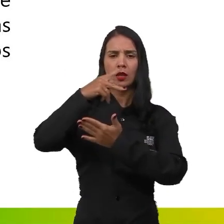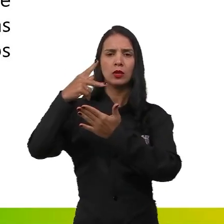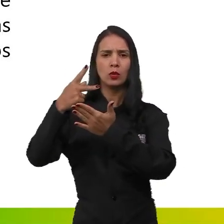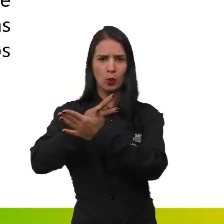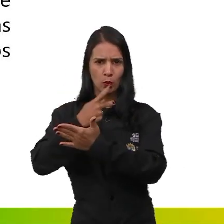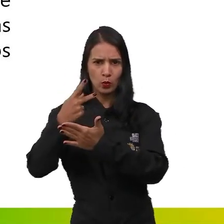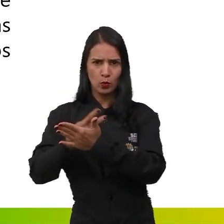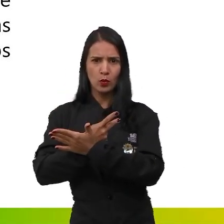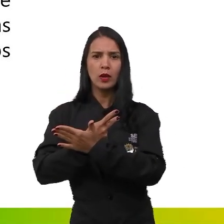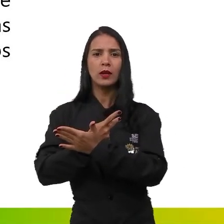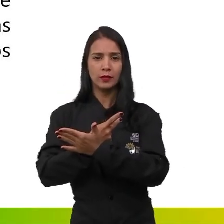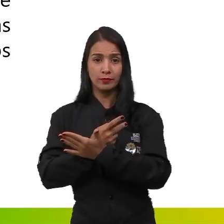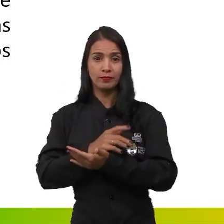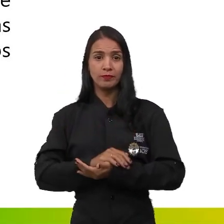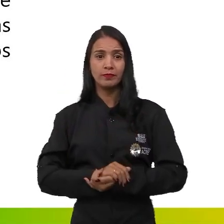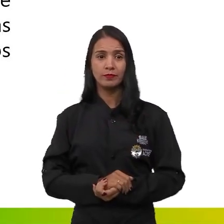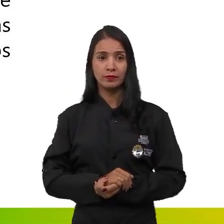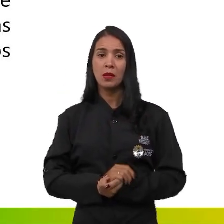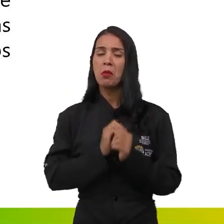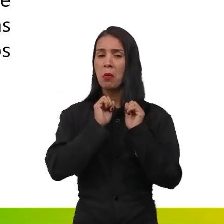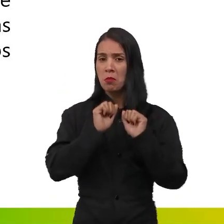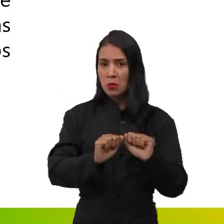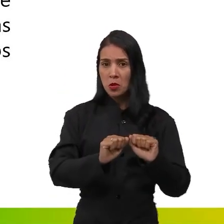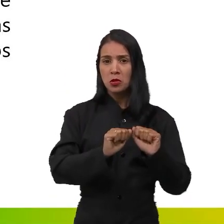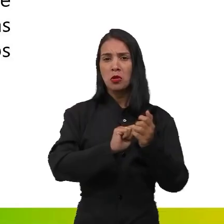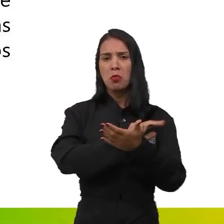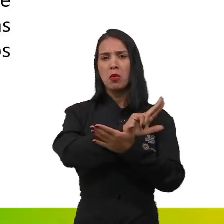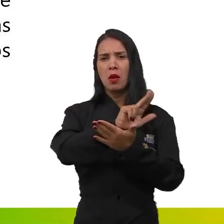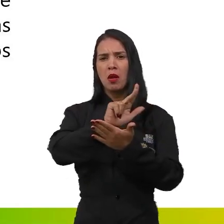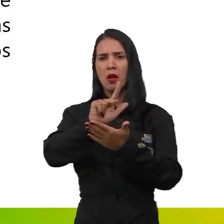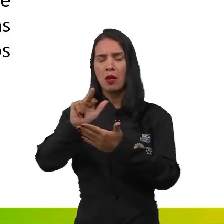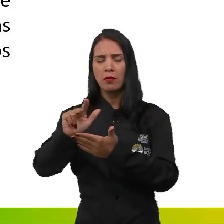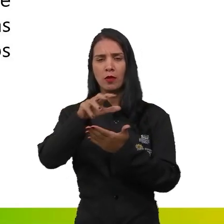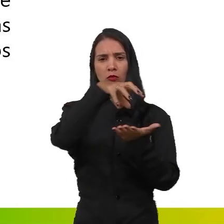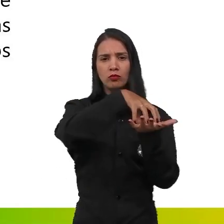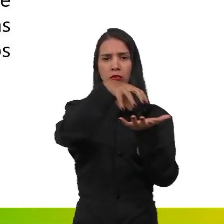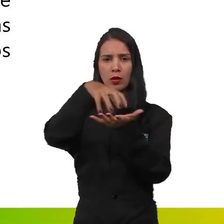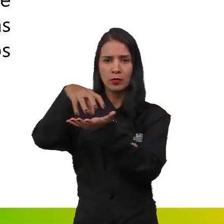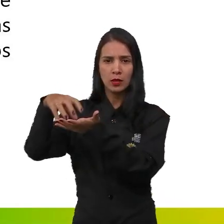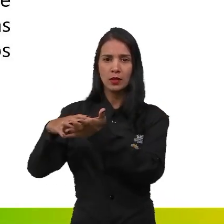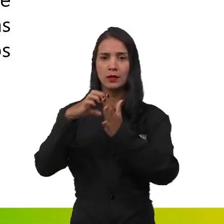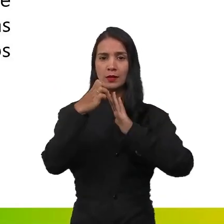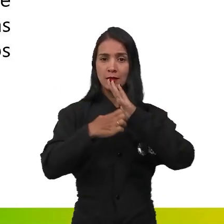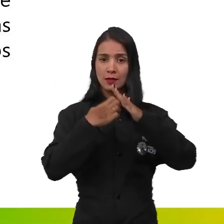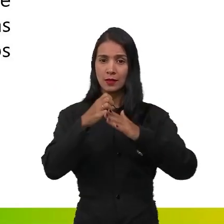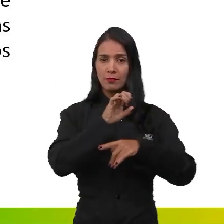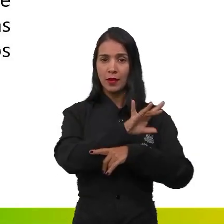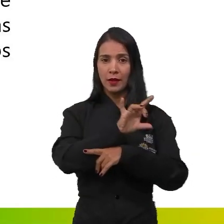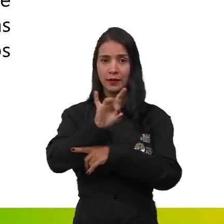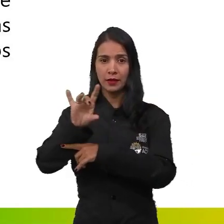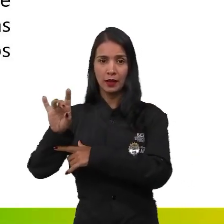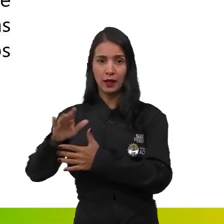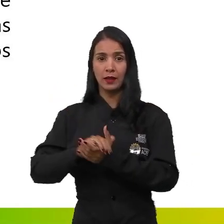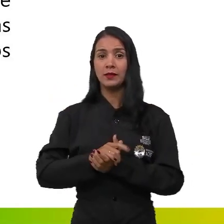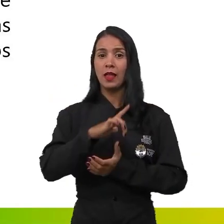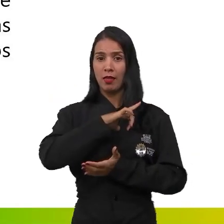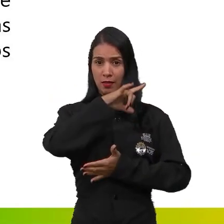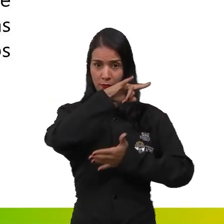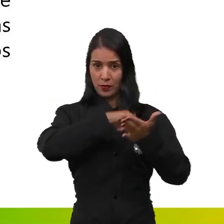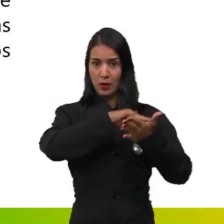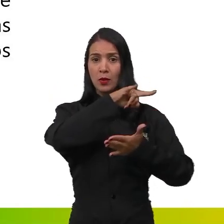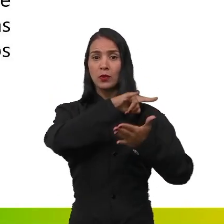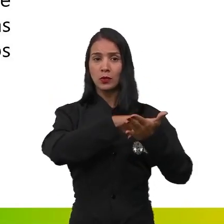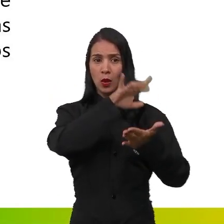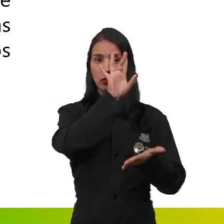errado, e isso pode variar em cada organização. O documento que define essas